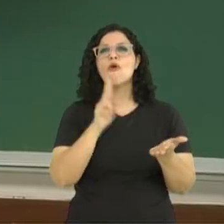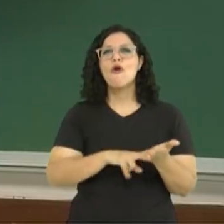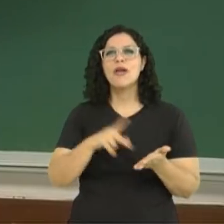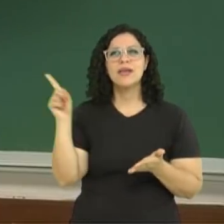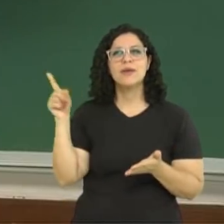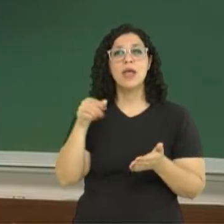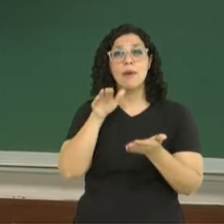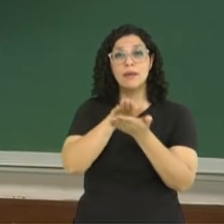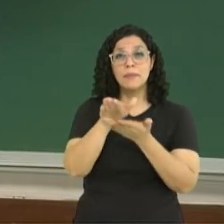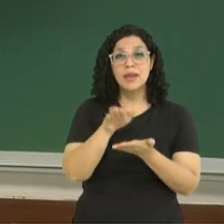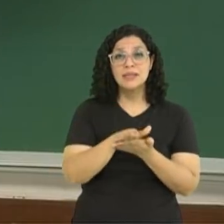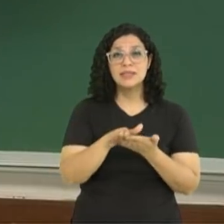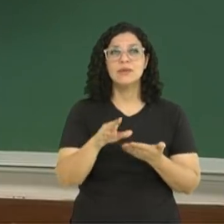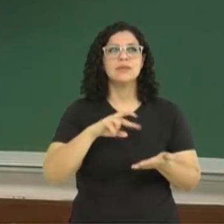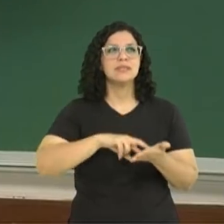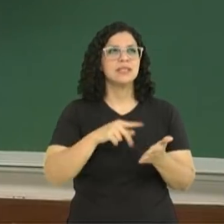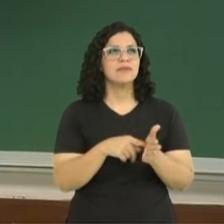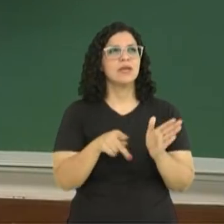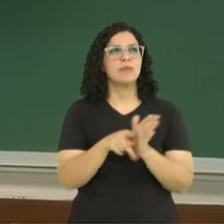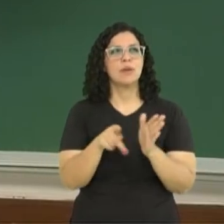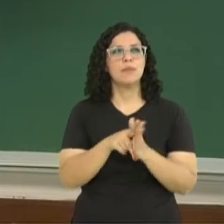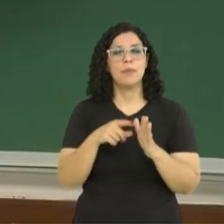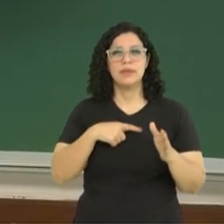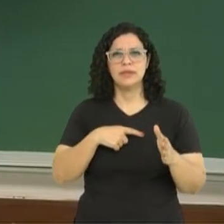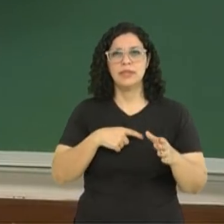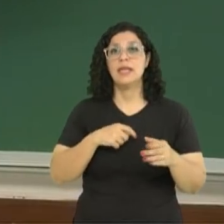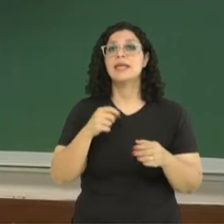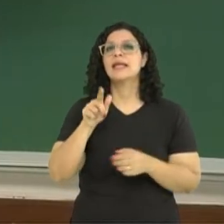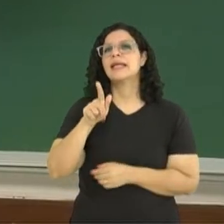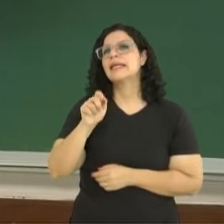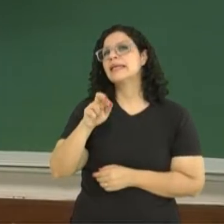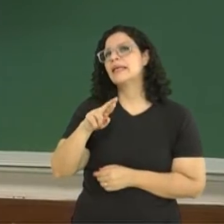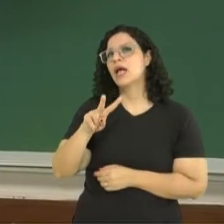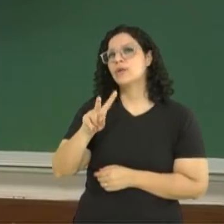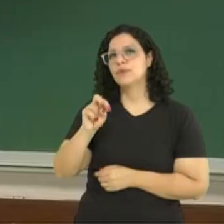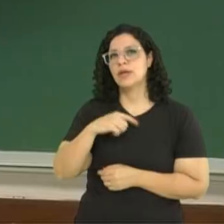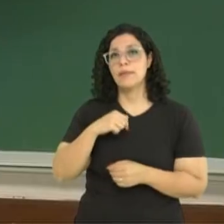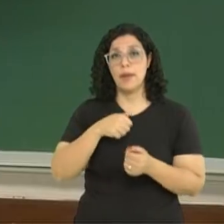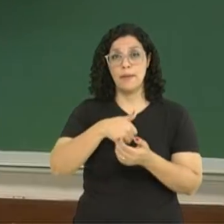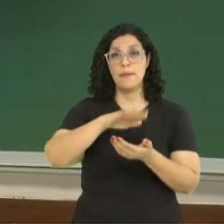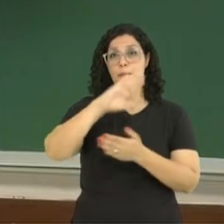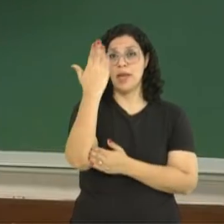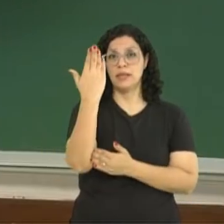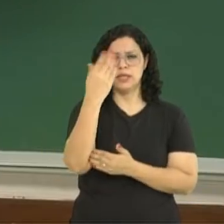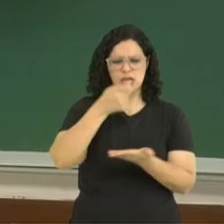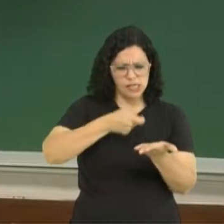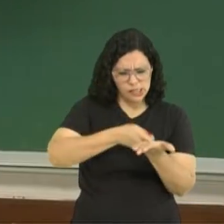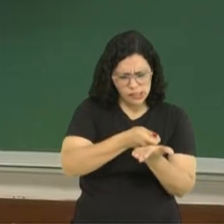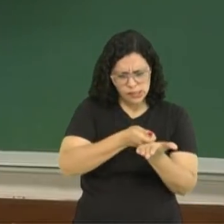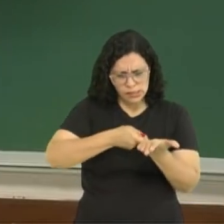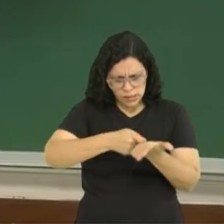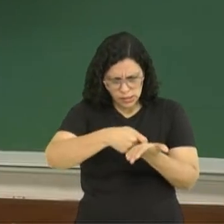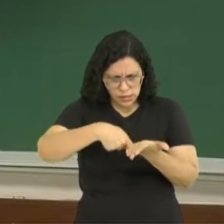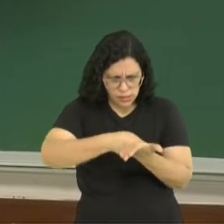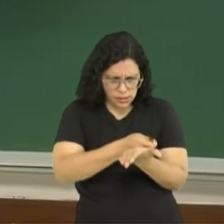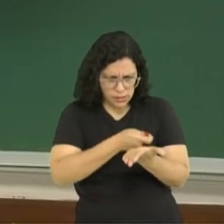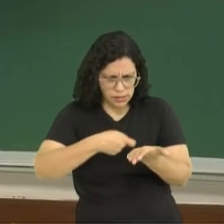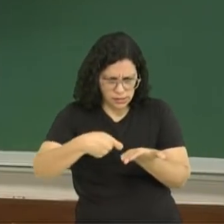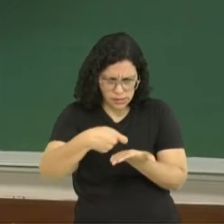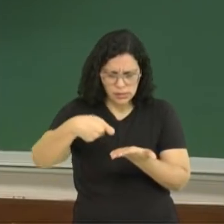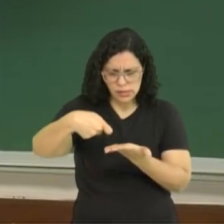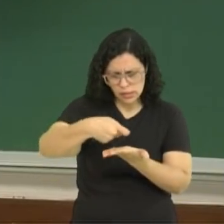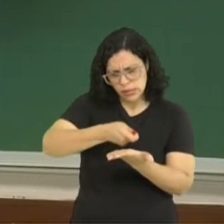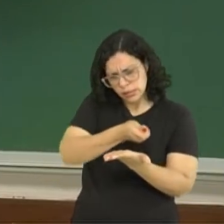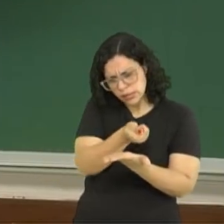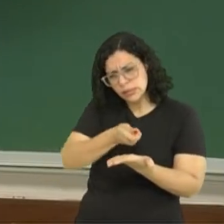daqui é uma impressão. A impressão é feita através da gravura. O que é gravura? Lembrando vocês, eu pego uma madeira, faço pequenas ranhuras nessa madeira,